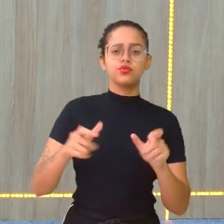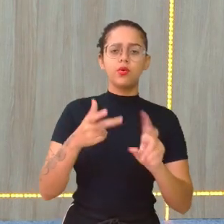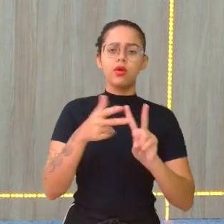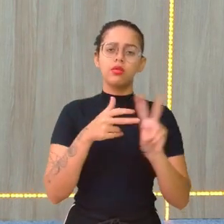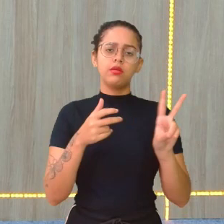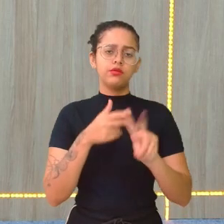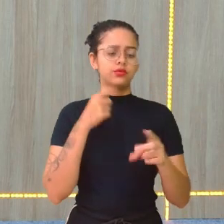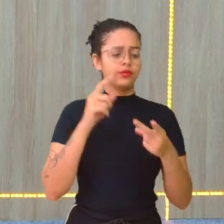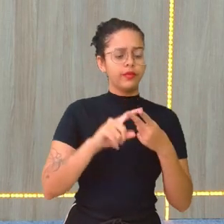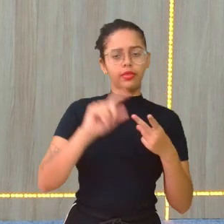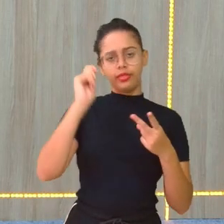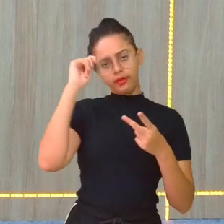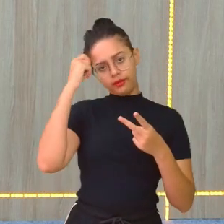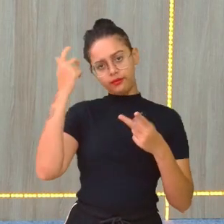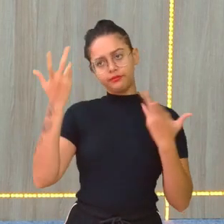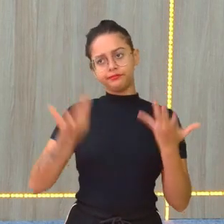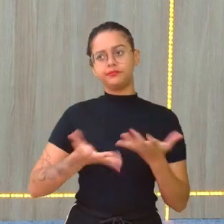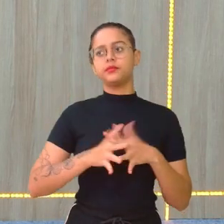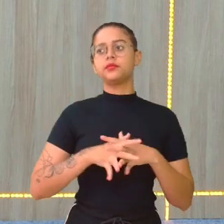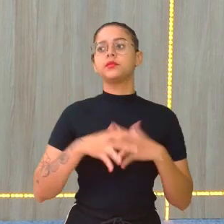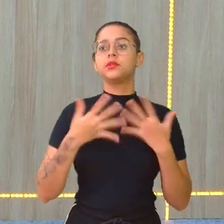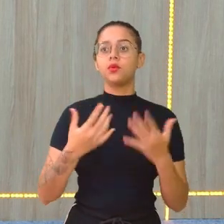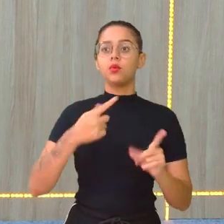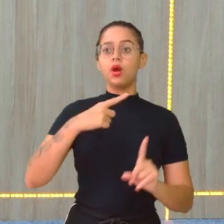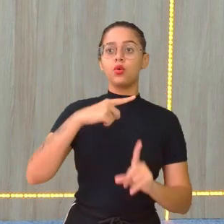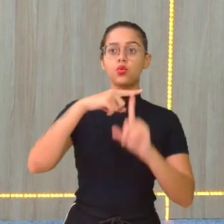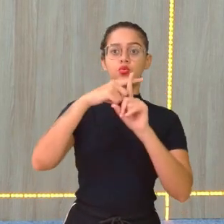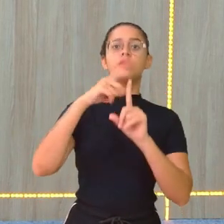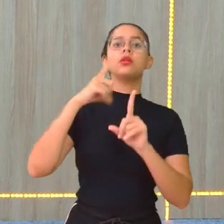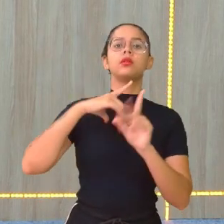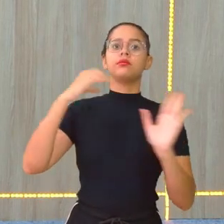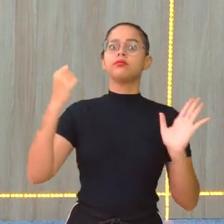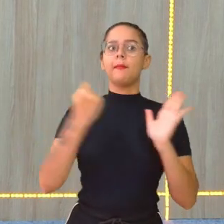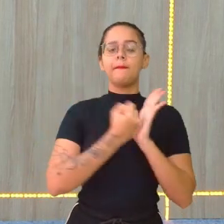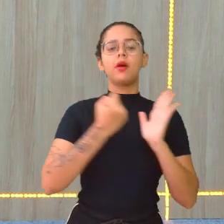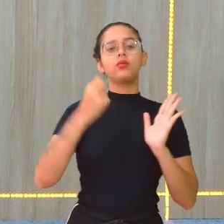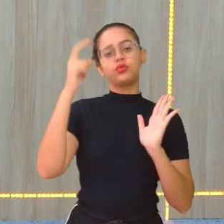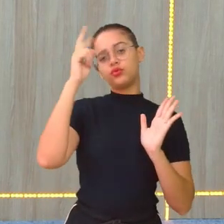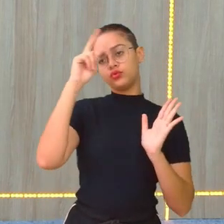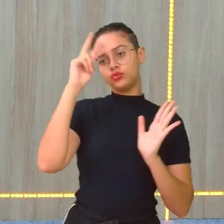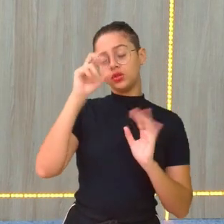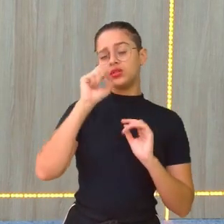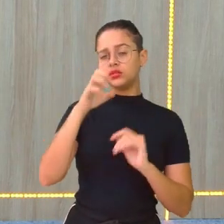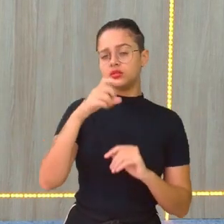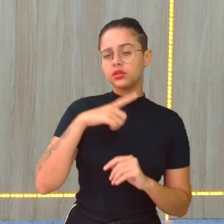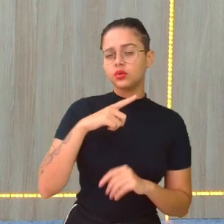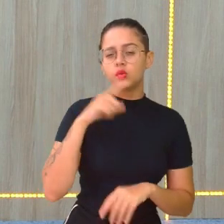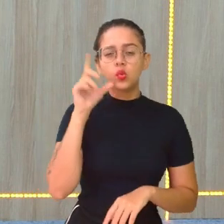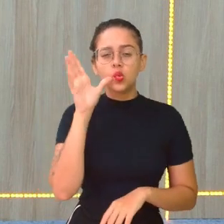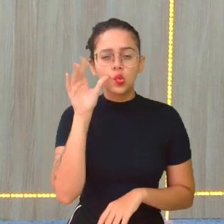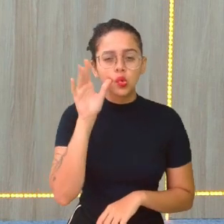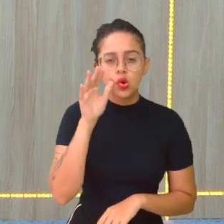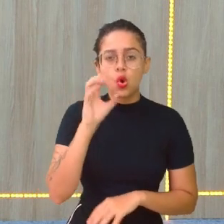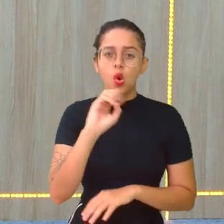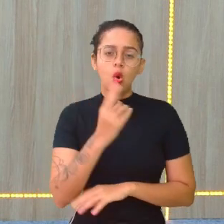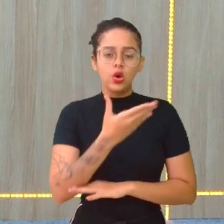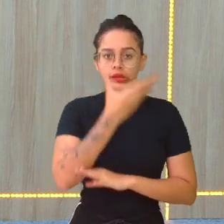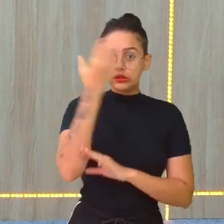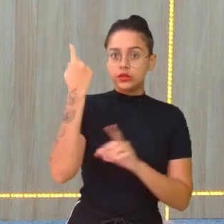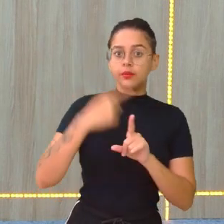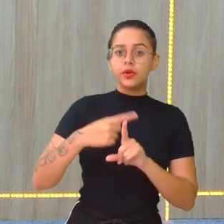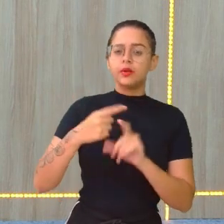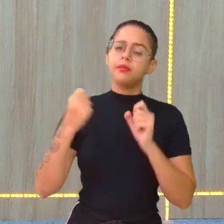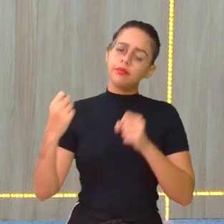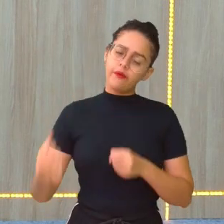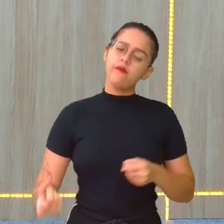indígenas, pessoas negras. E aí a Cruz do Patrão tem essa história. Se você ficou curioso ou curiosa ou esqueceu o porquê, volta